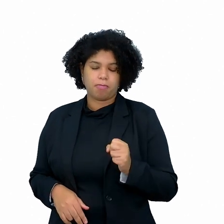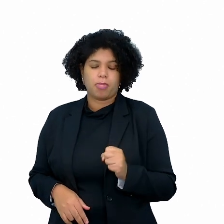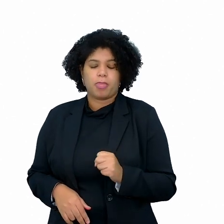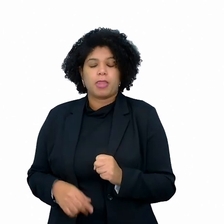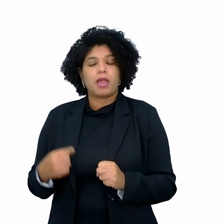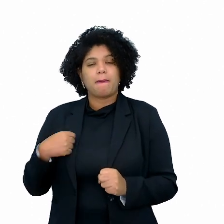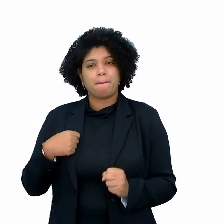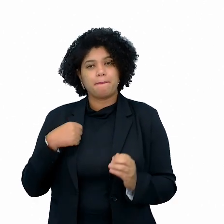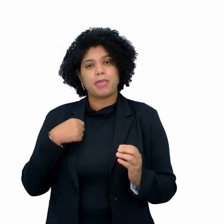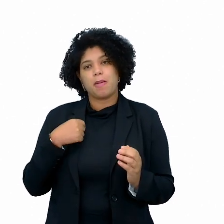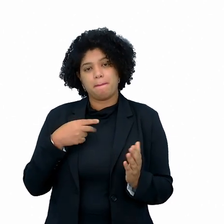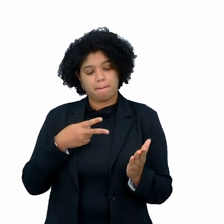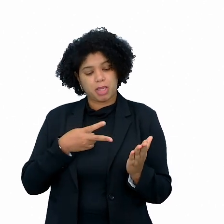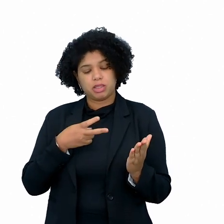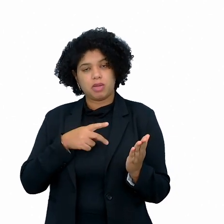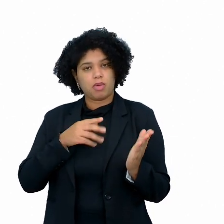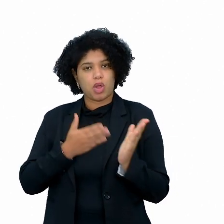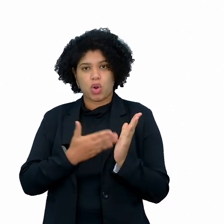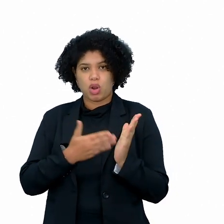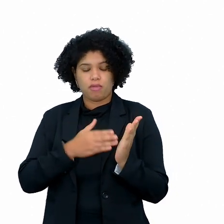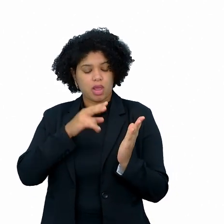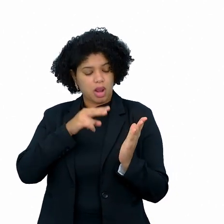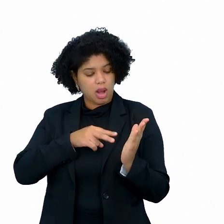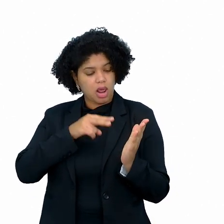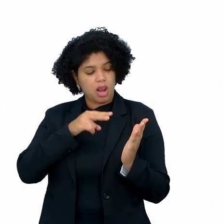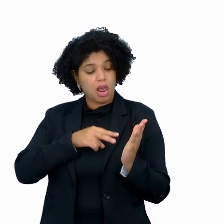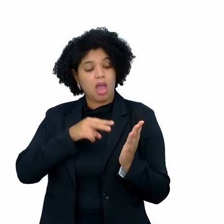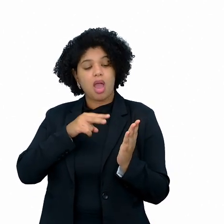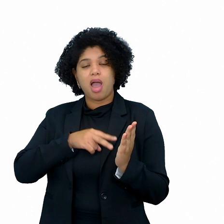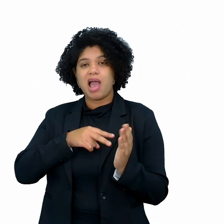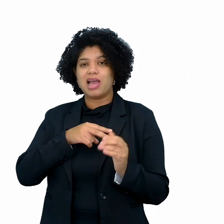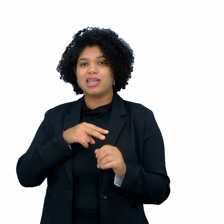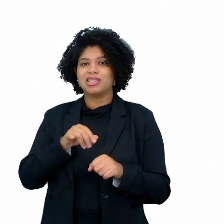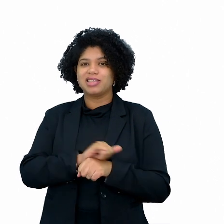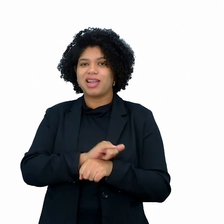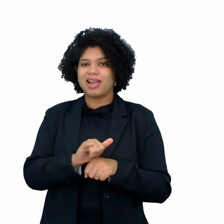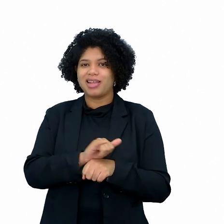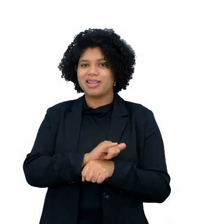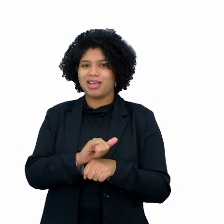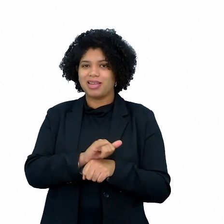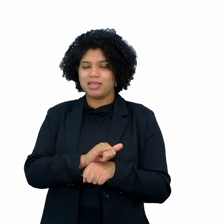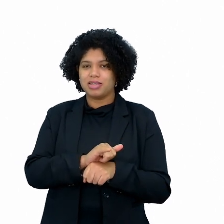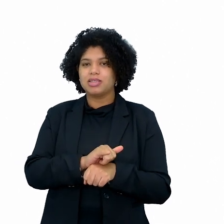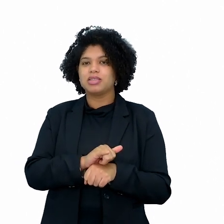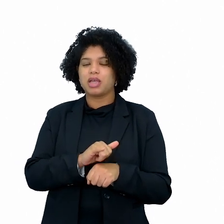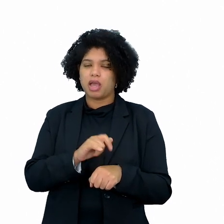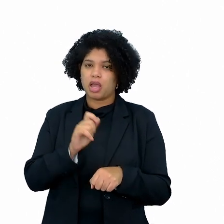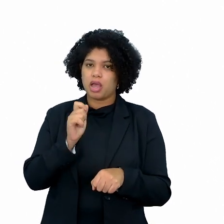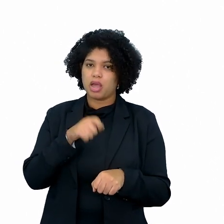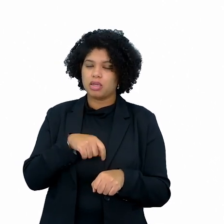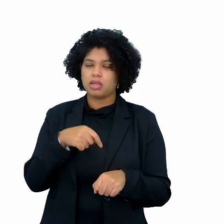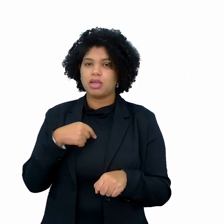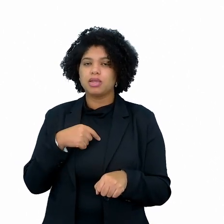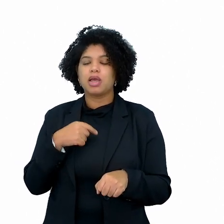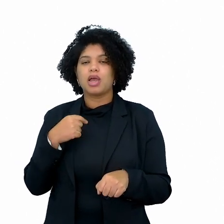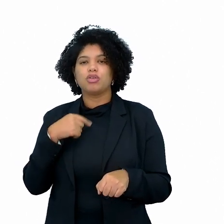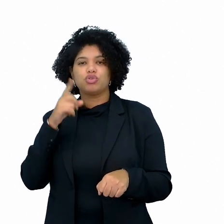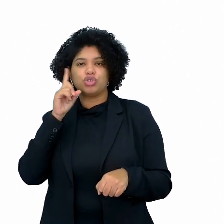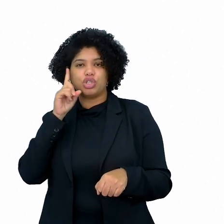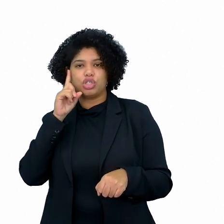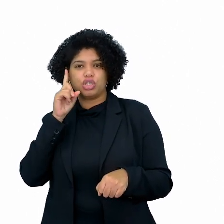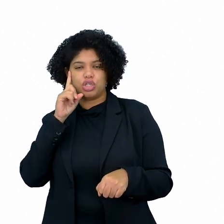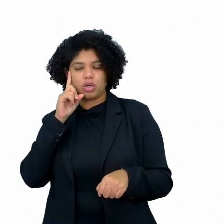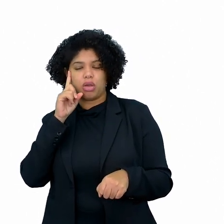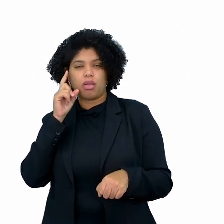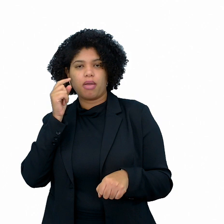leio o livro dessa forma também. Eu leio a estratégia que eles propõem e tento trazer para o meu dia